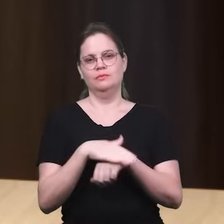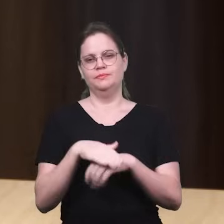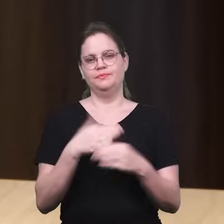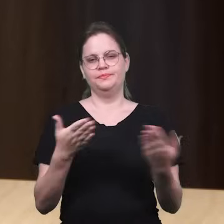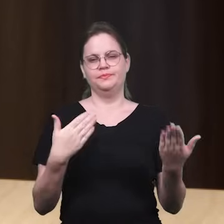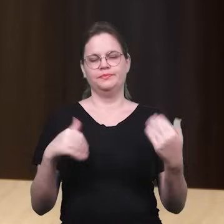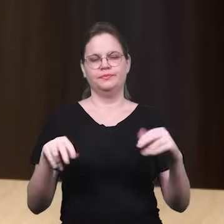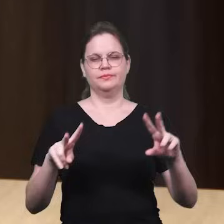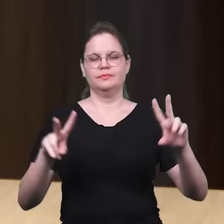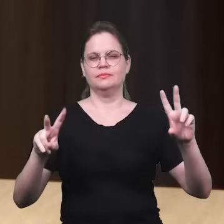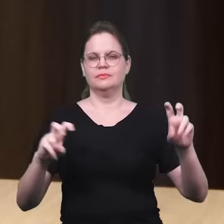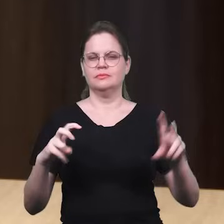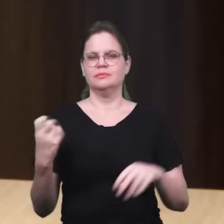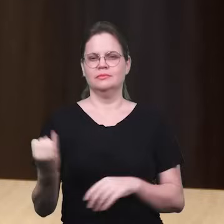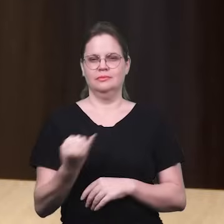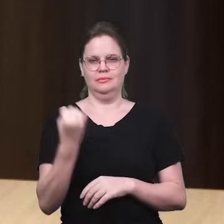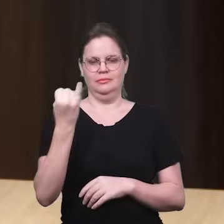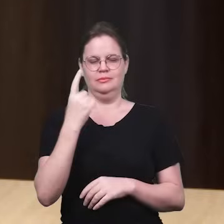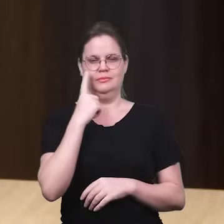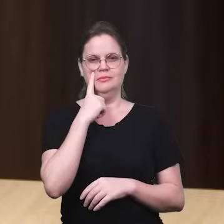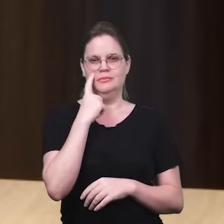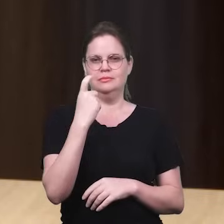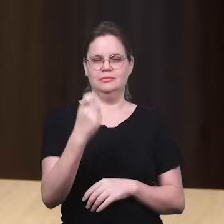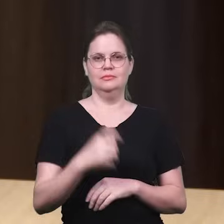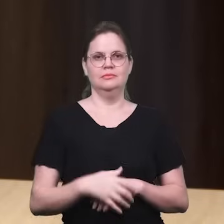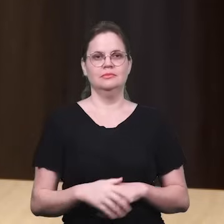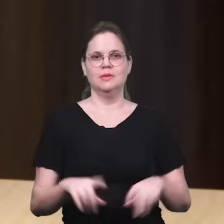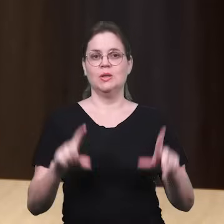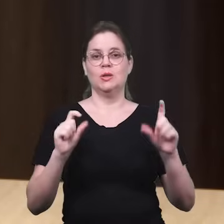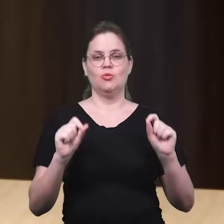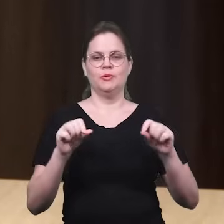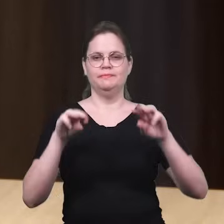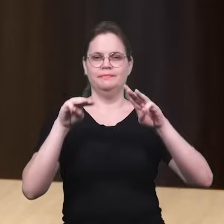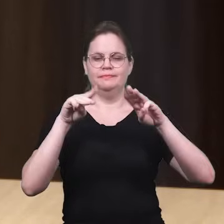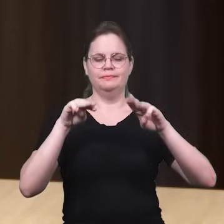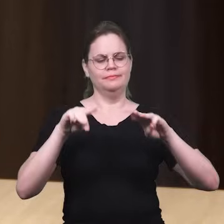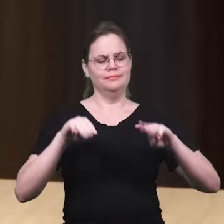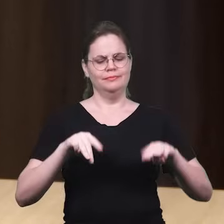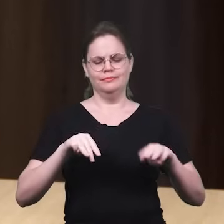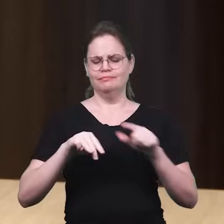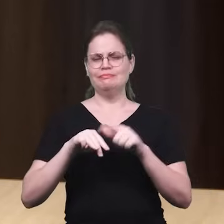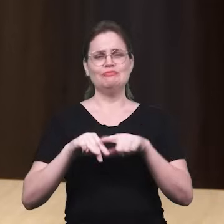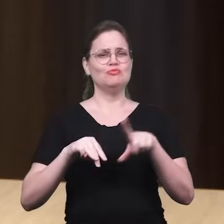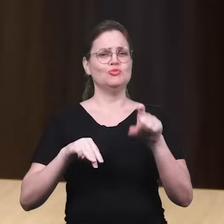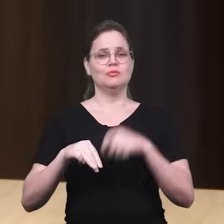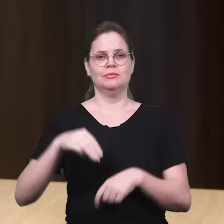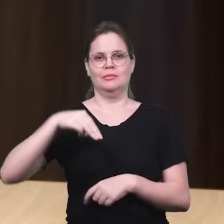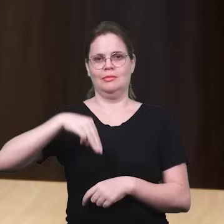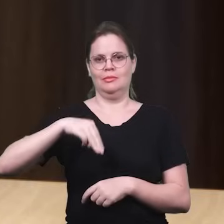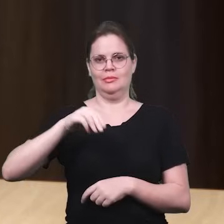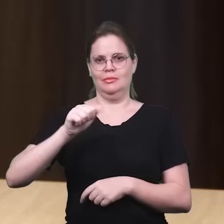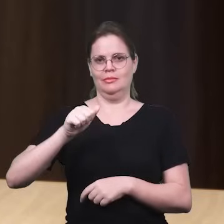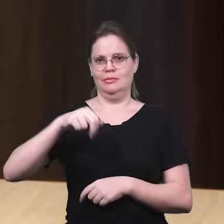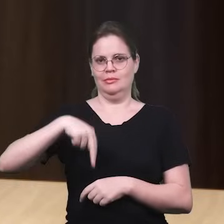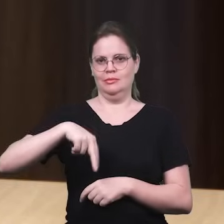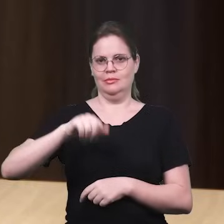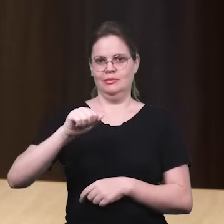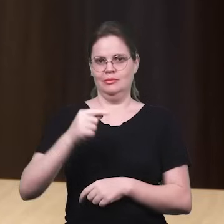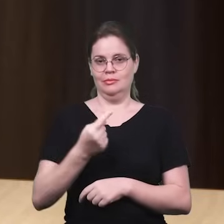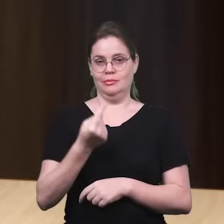muito interessante que foi o maná. Maná, o pão do céu que